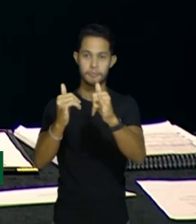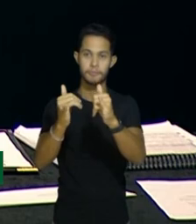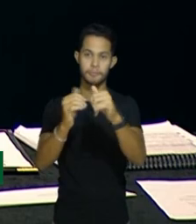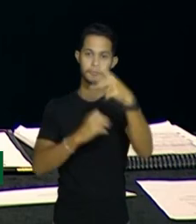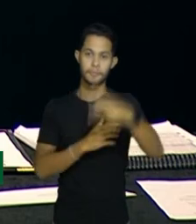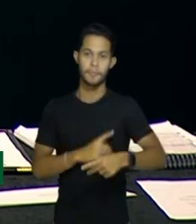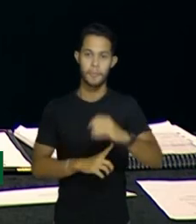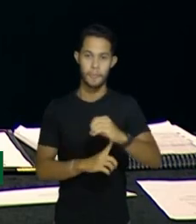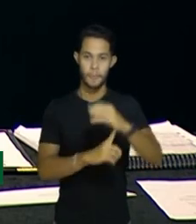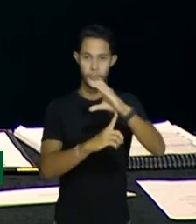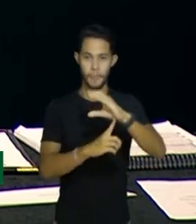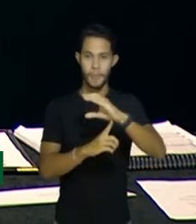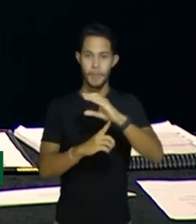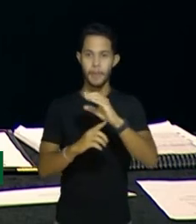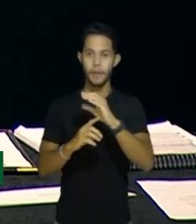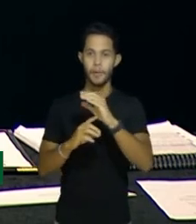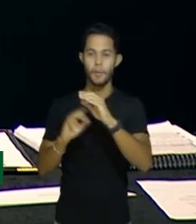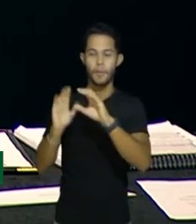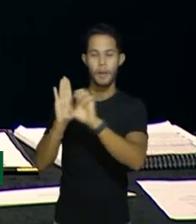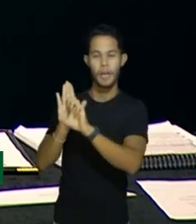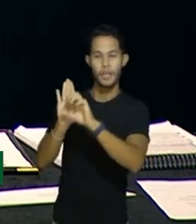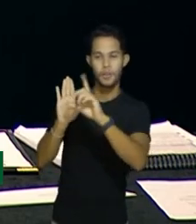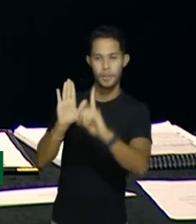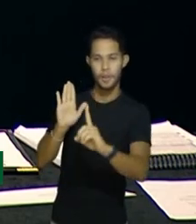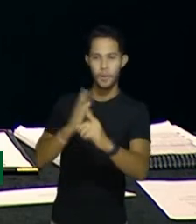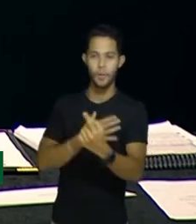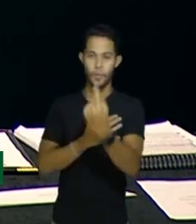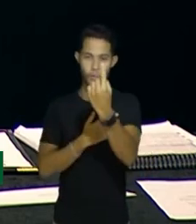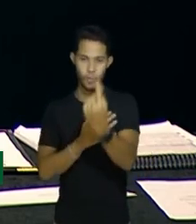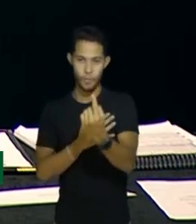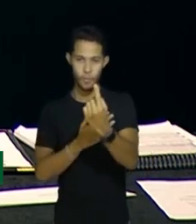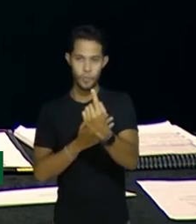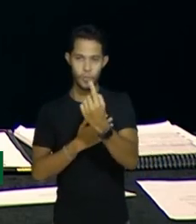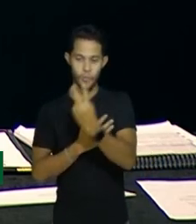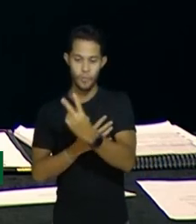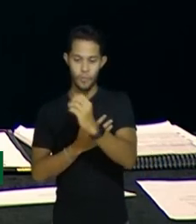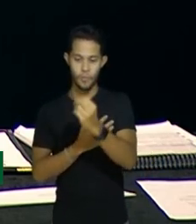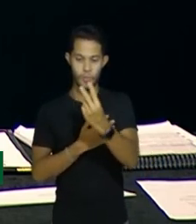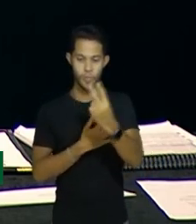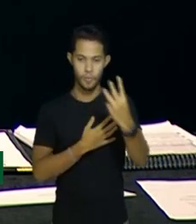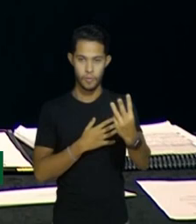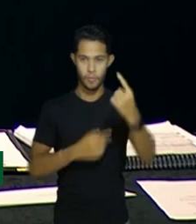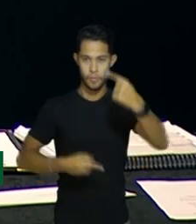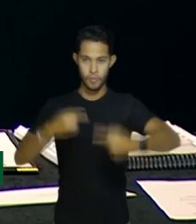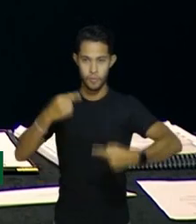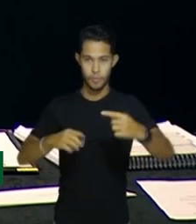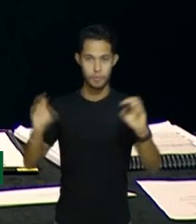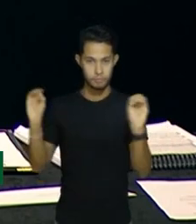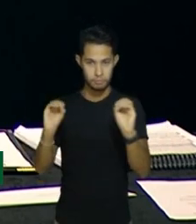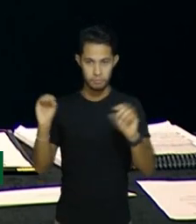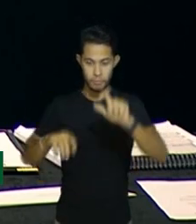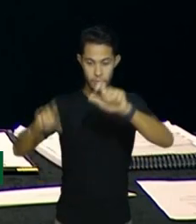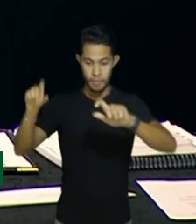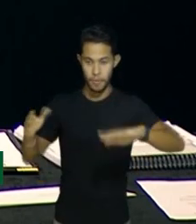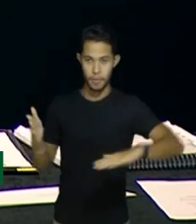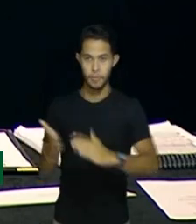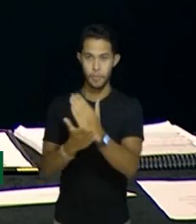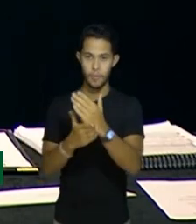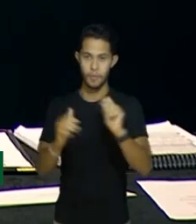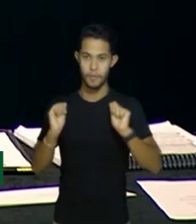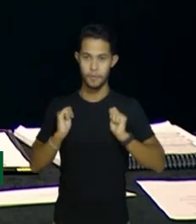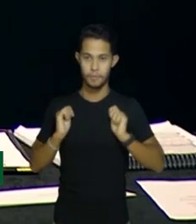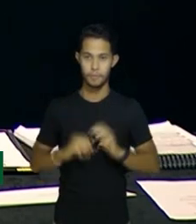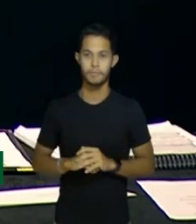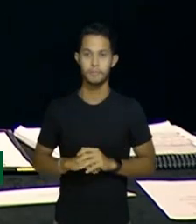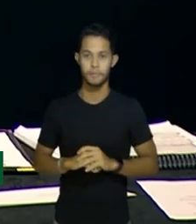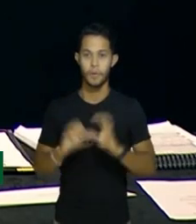publicação do edital 1/2022, em discussão. Não havendo quem queira discutir em votação, deputados que aprovam, permaneçam como se encontram.